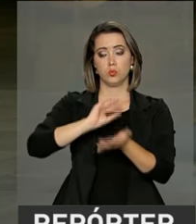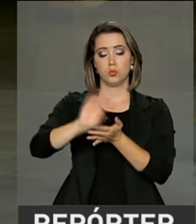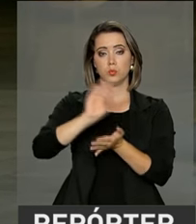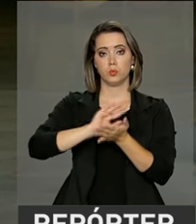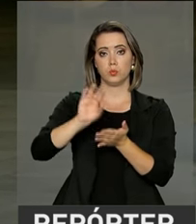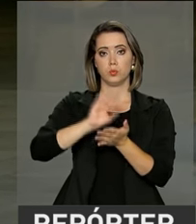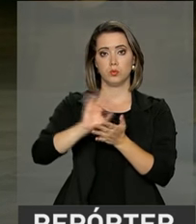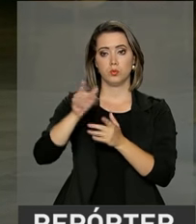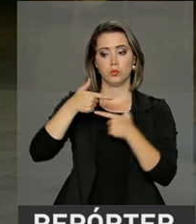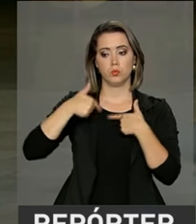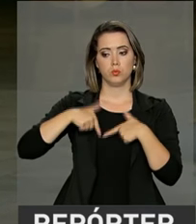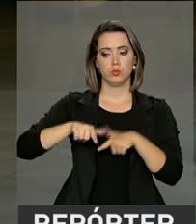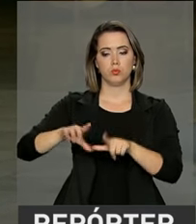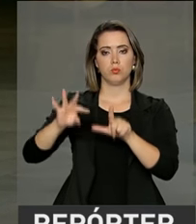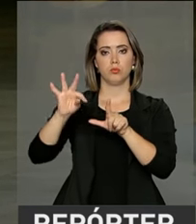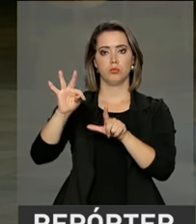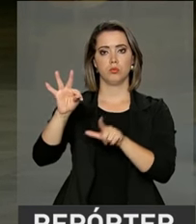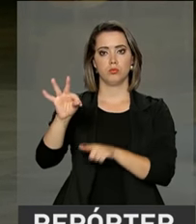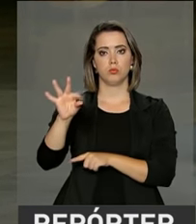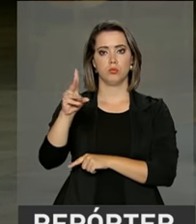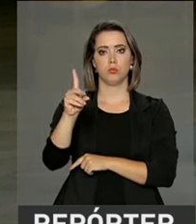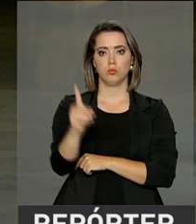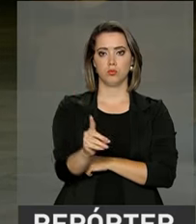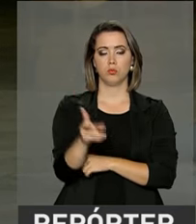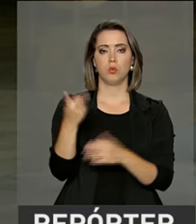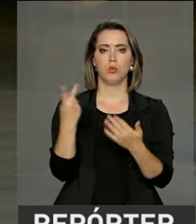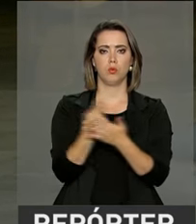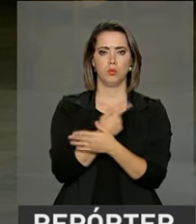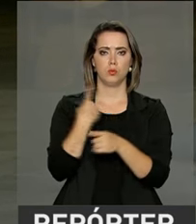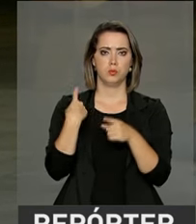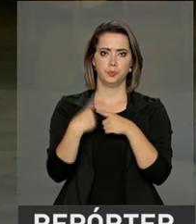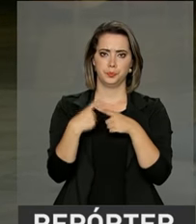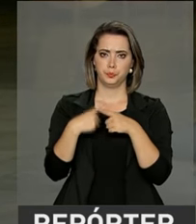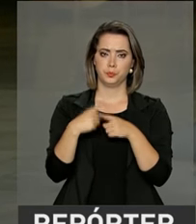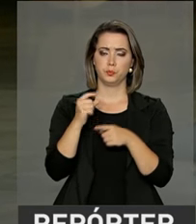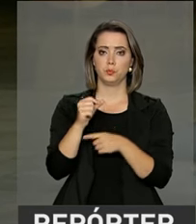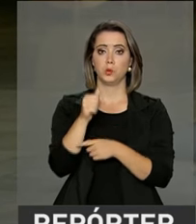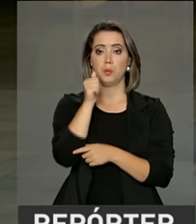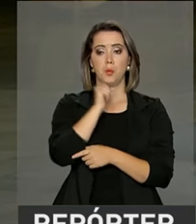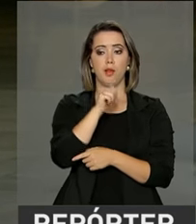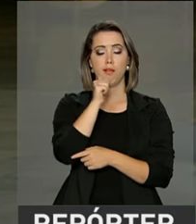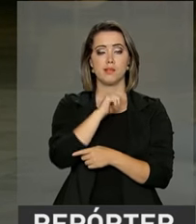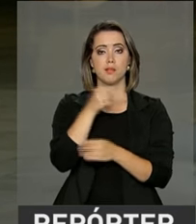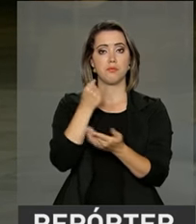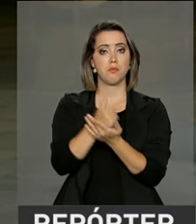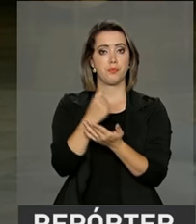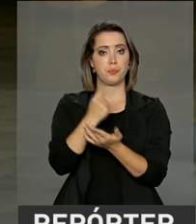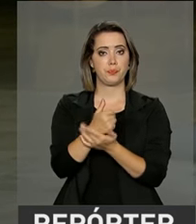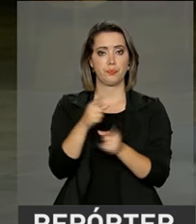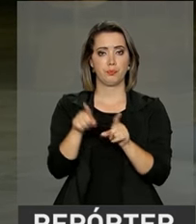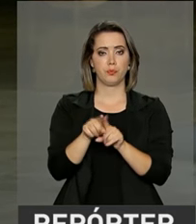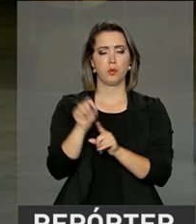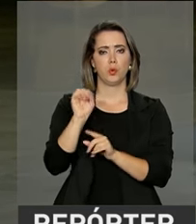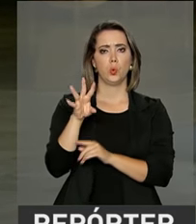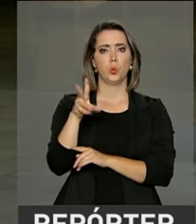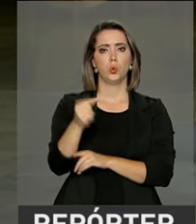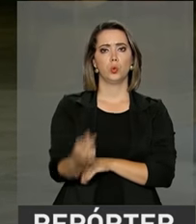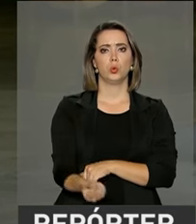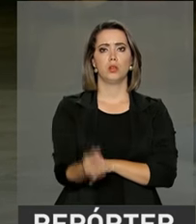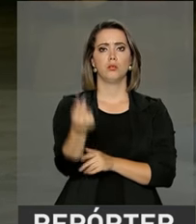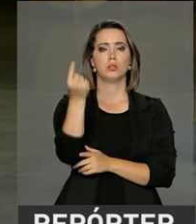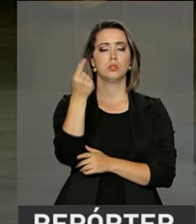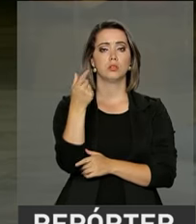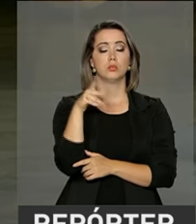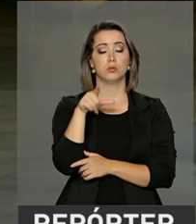no Tesouro Direto no mês passado foram feitas por mulheres. E o total dessas aplicações,